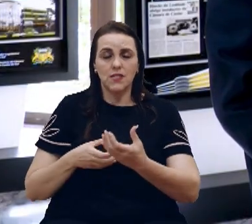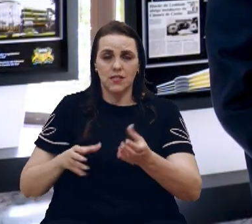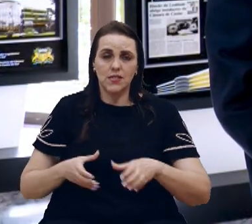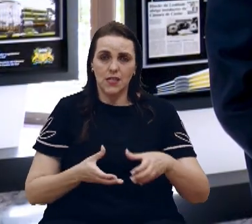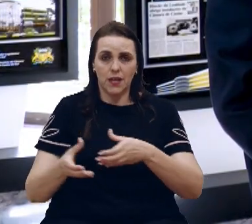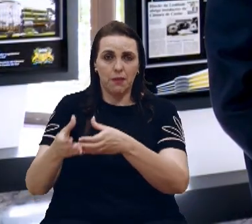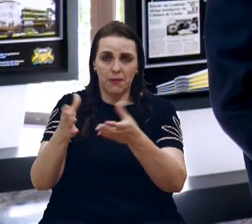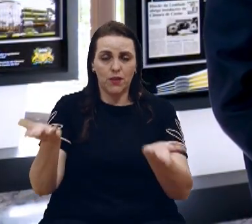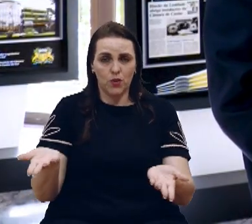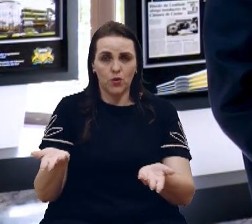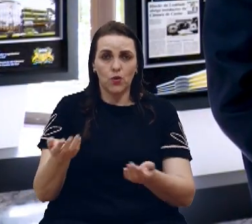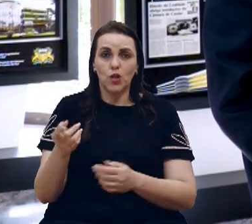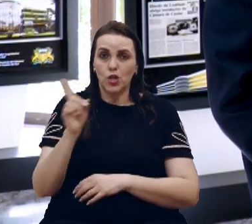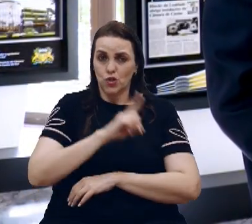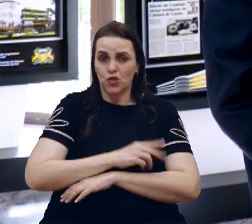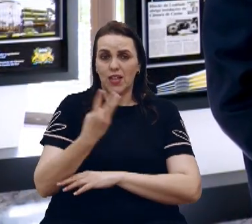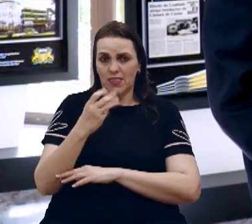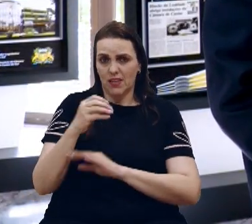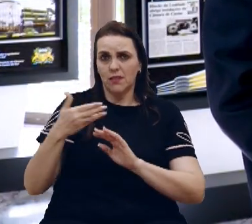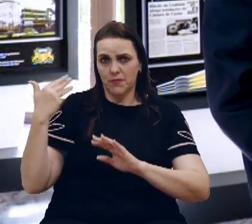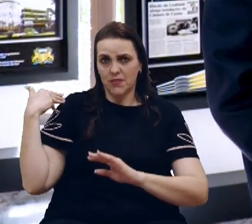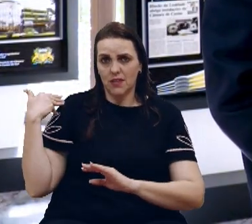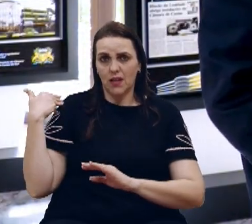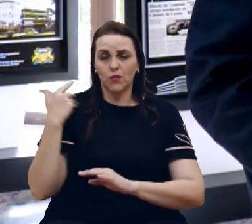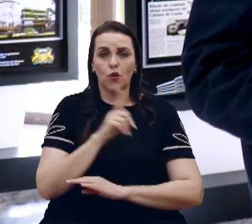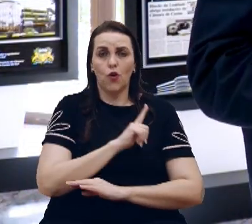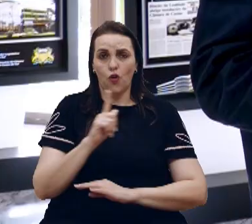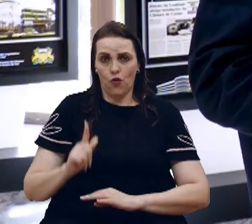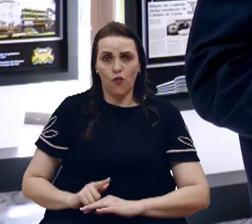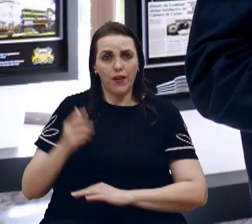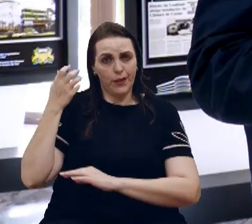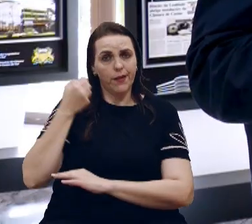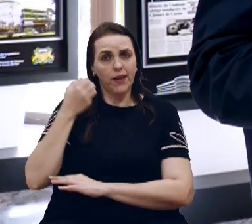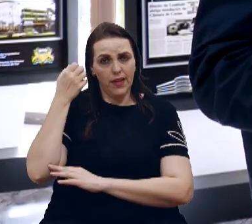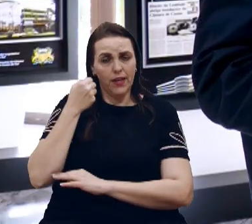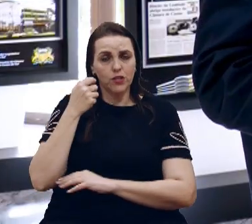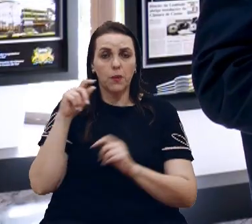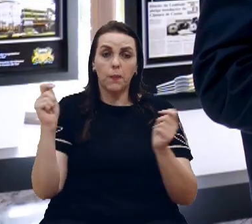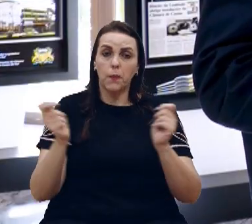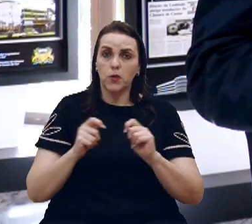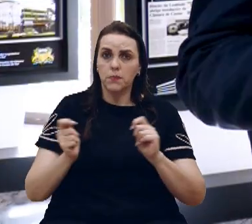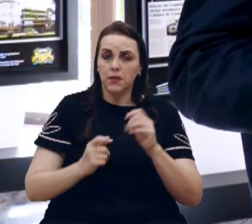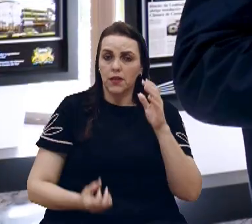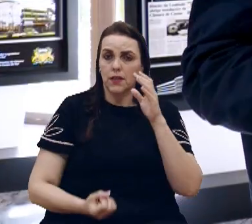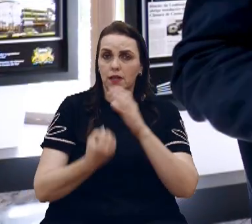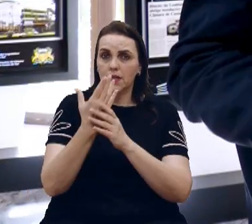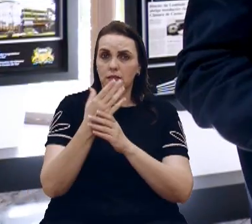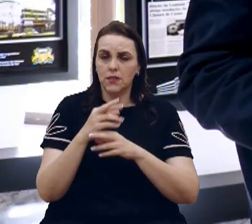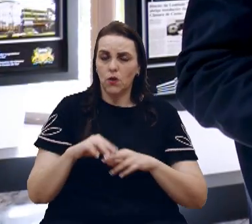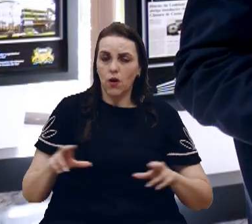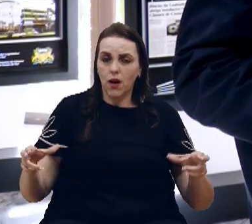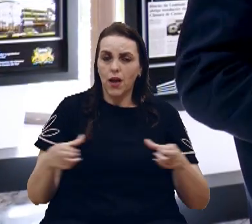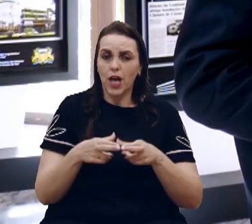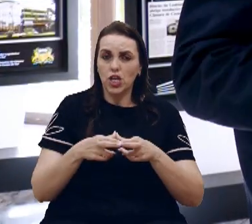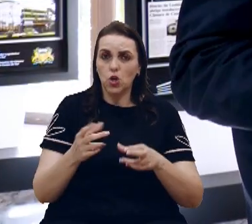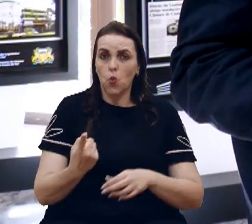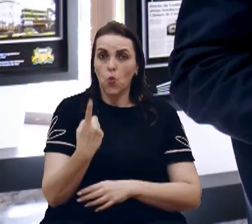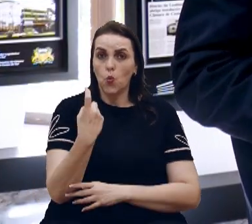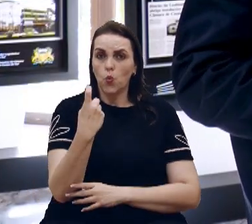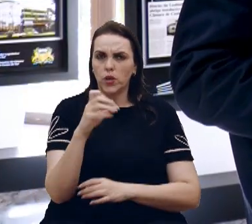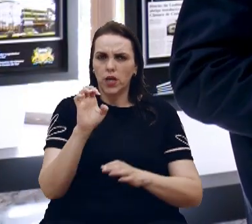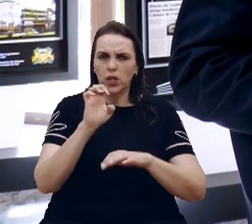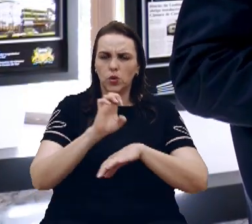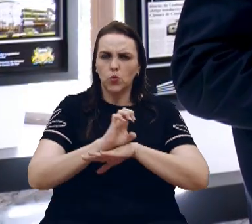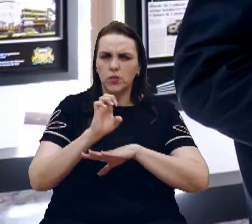o governo no Palácio, o governo Leite, anunciou a possibilidade da criação de uma unidade, uma microrregião única para o Estado. O que